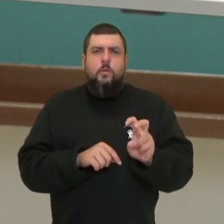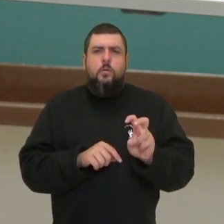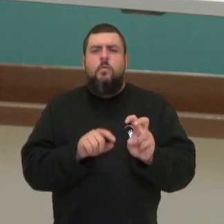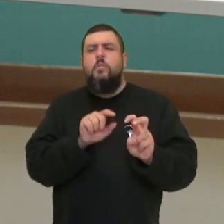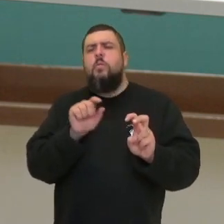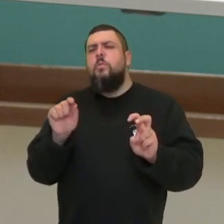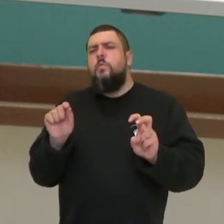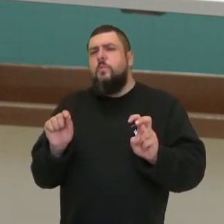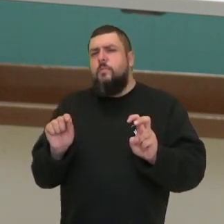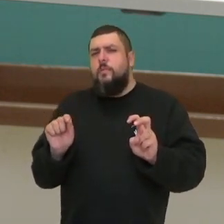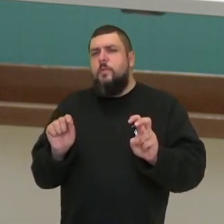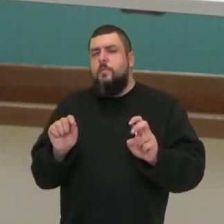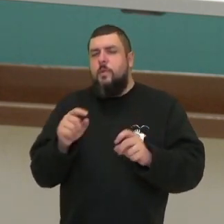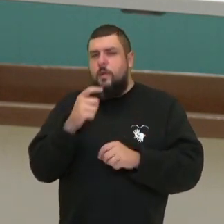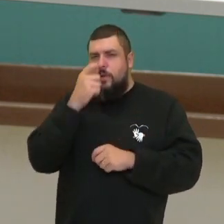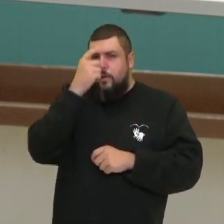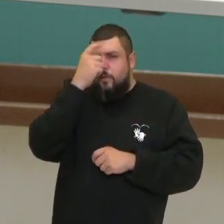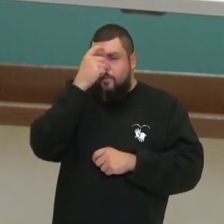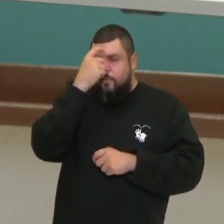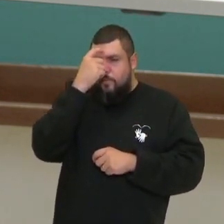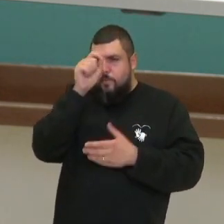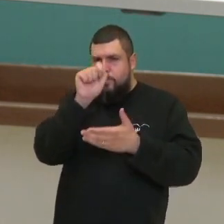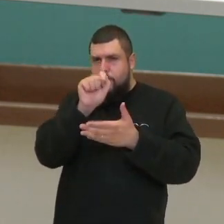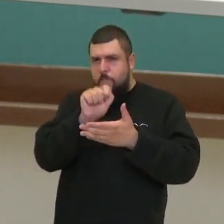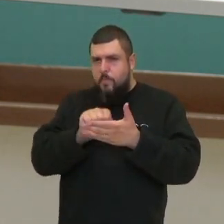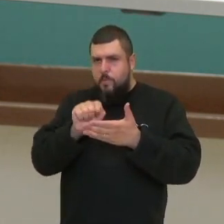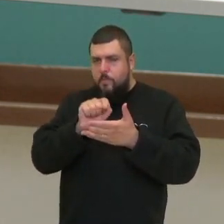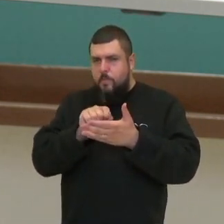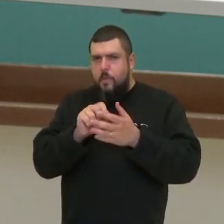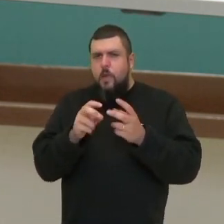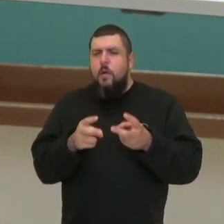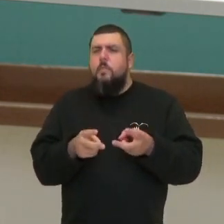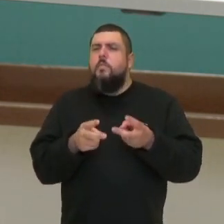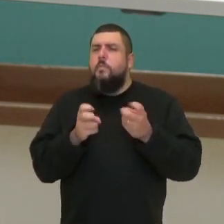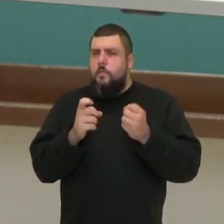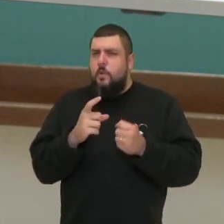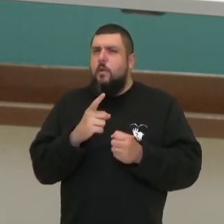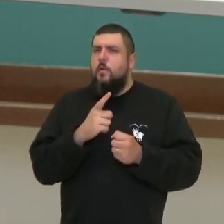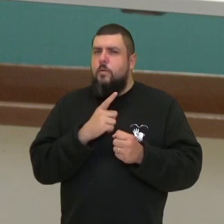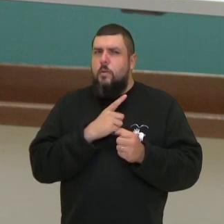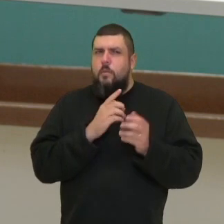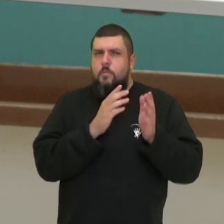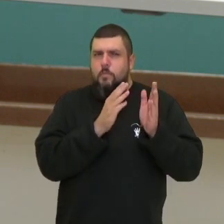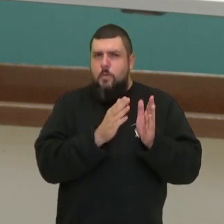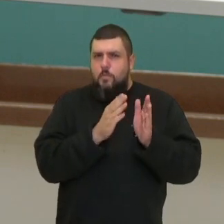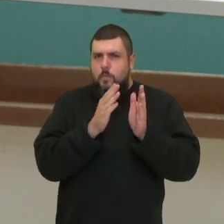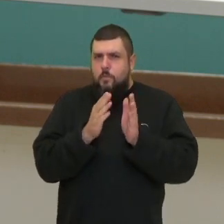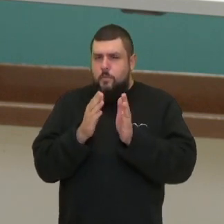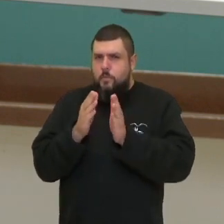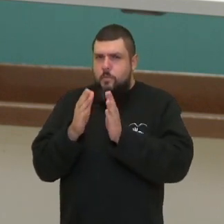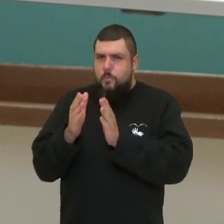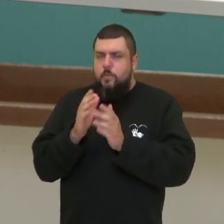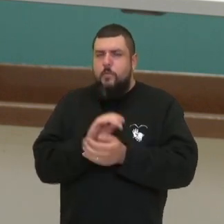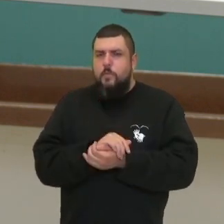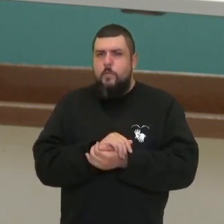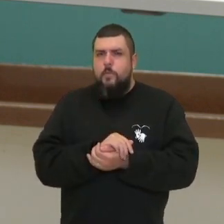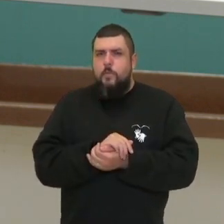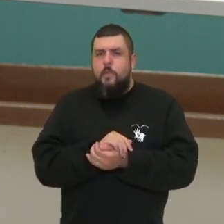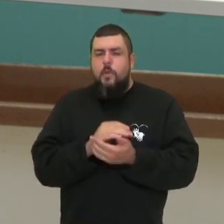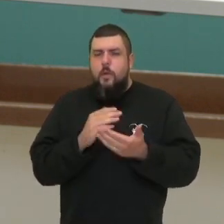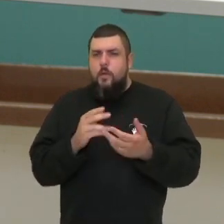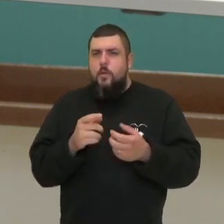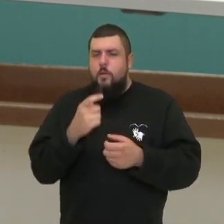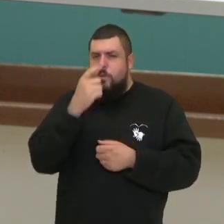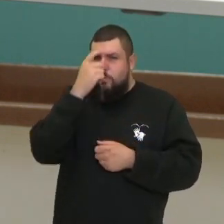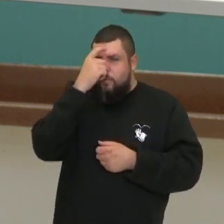caso? Pensem um pouquinho, pessoal. Notem que há um padrão bem estabelecido aqui, bem visível. Então, pensem um